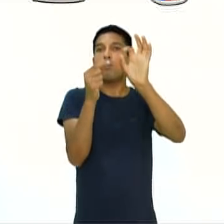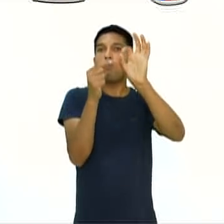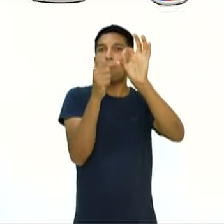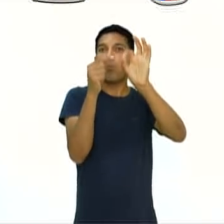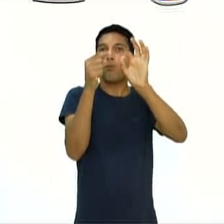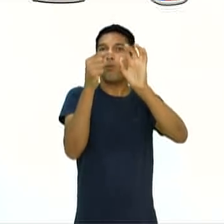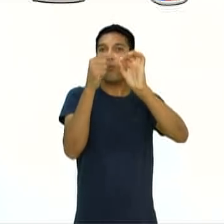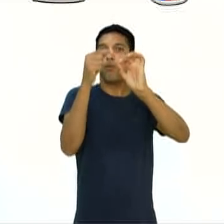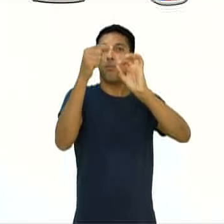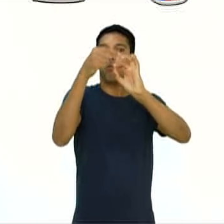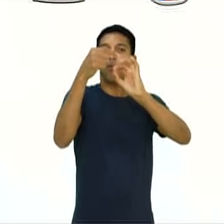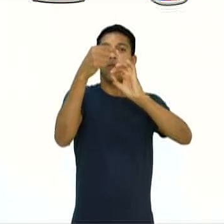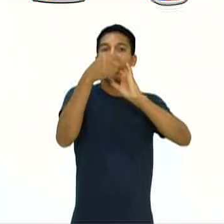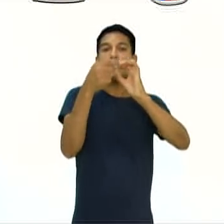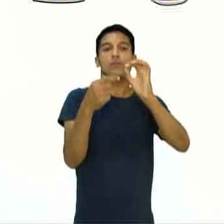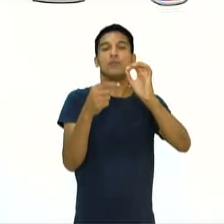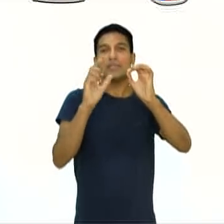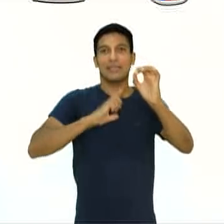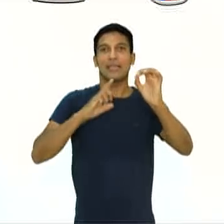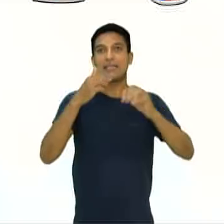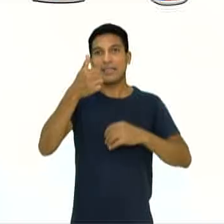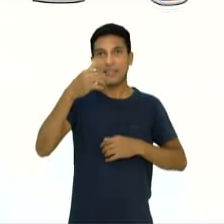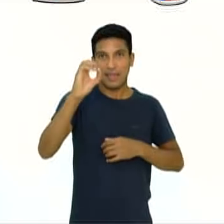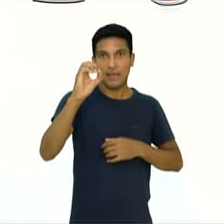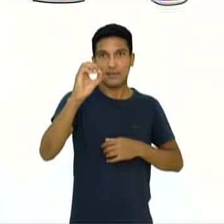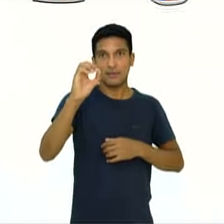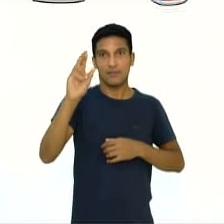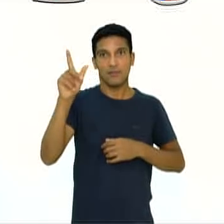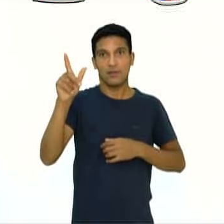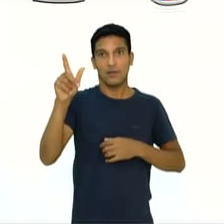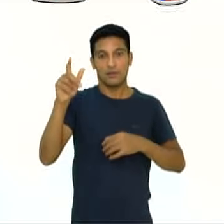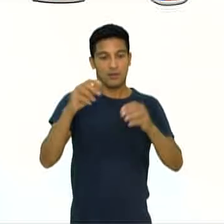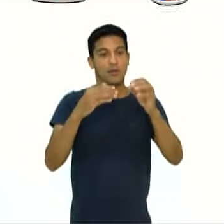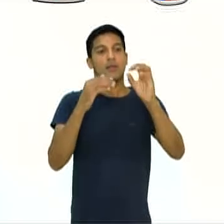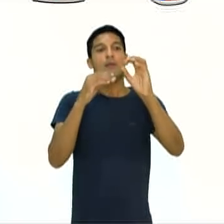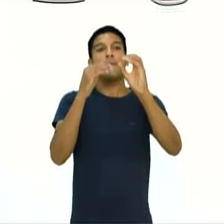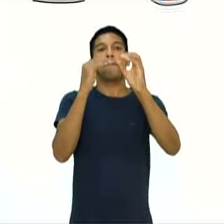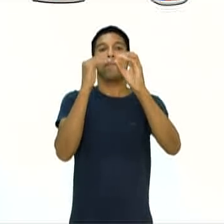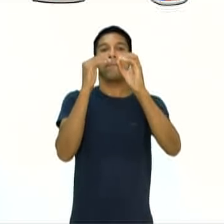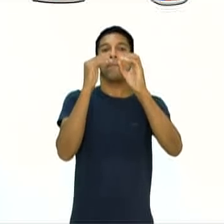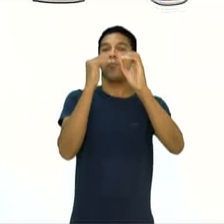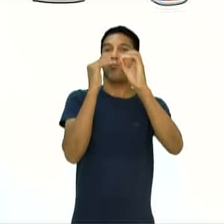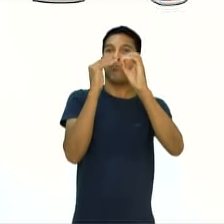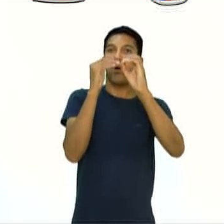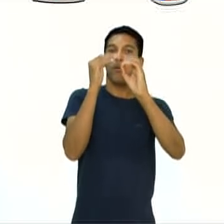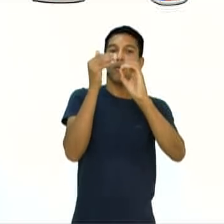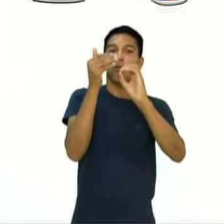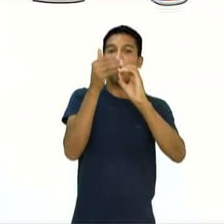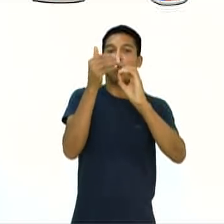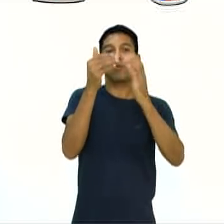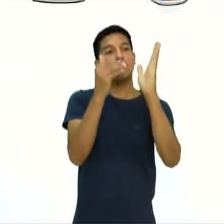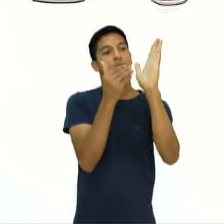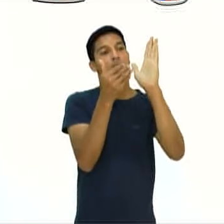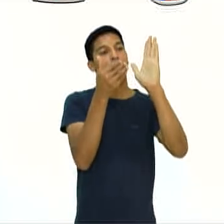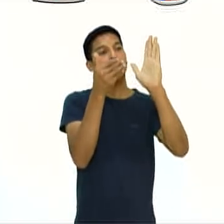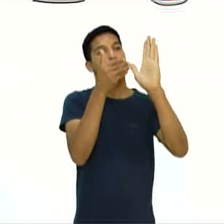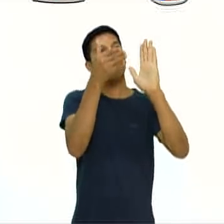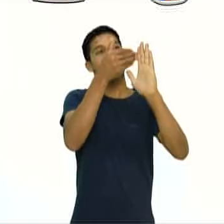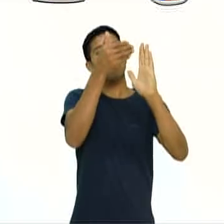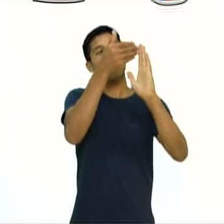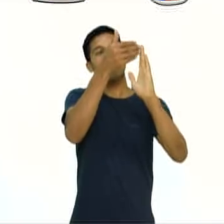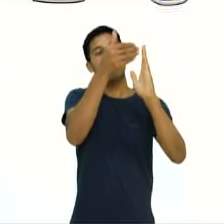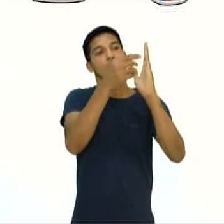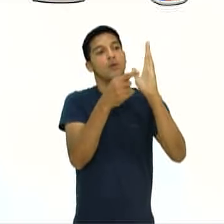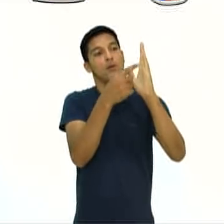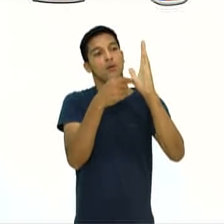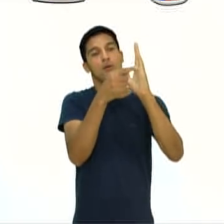10 setores diferentes de pontuação. E D. O atirador deve acertar pelo menos uma